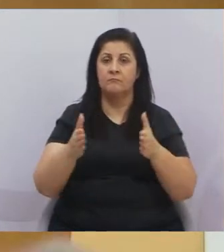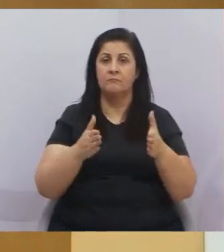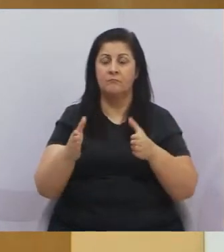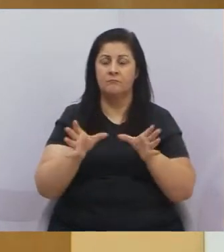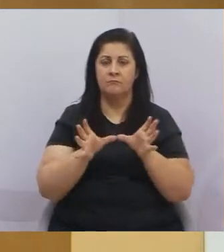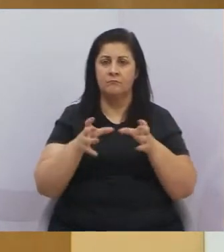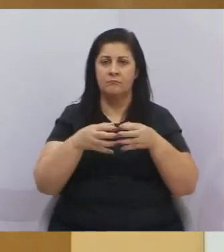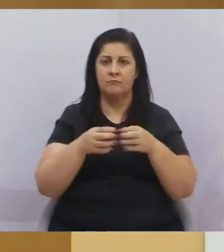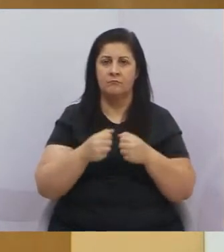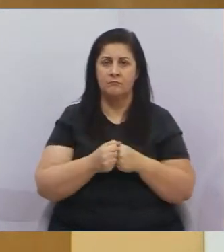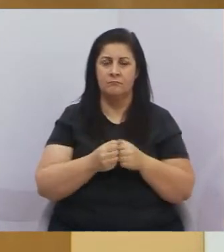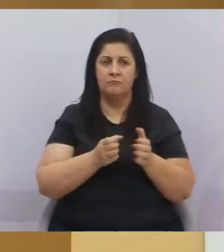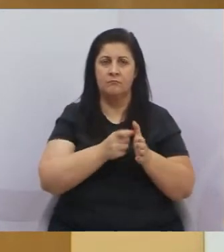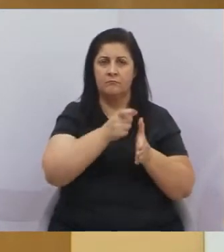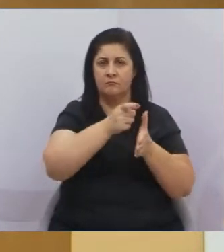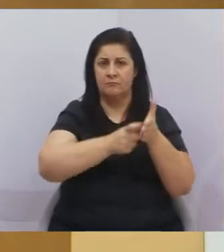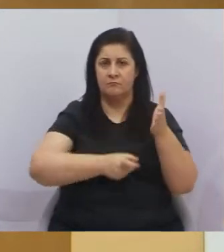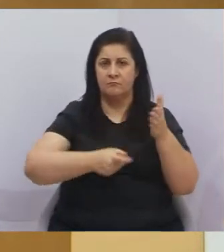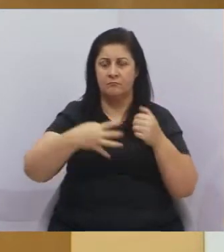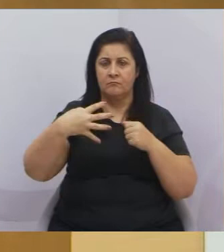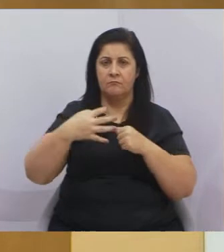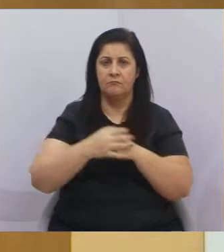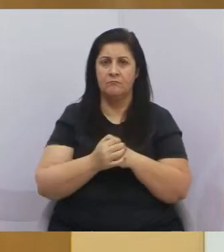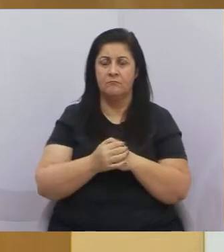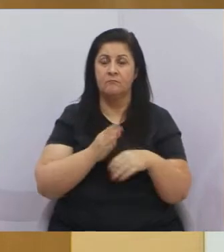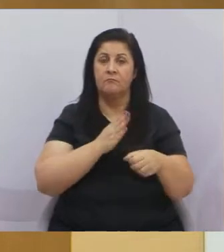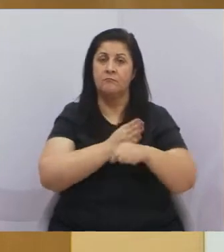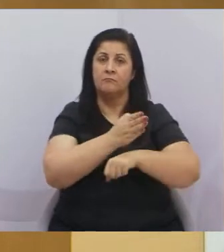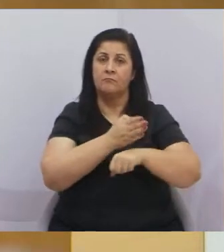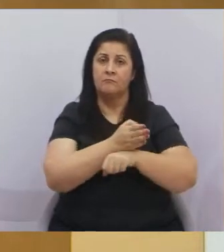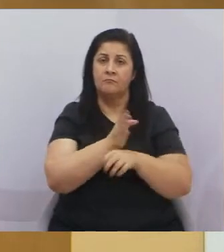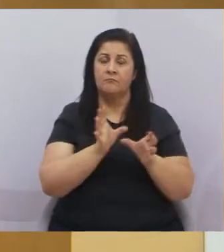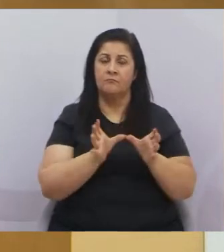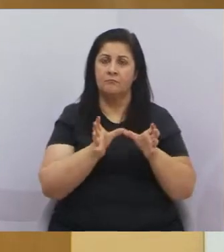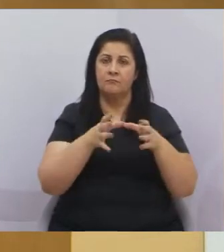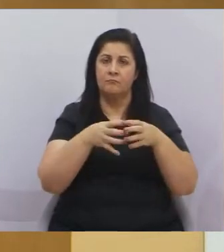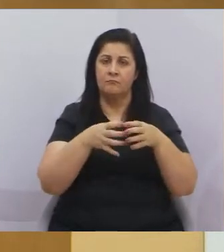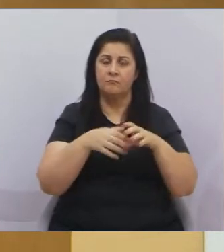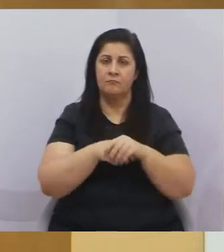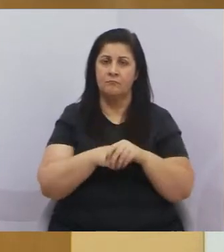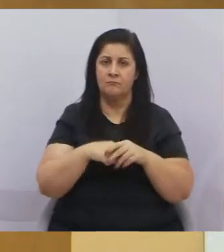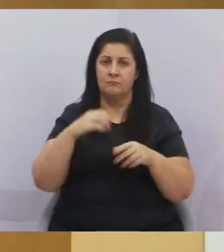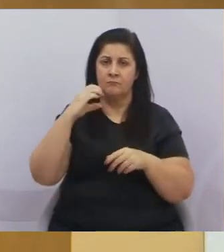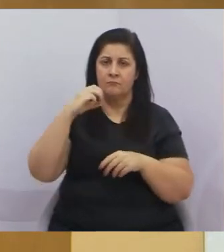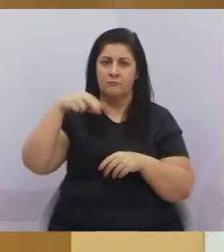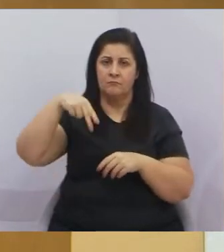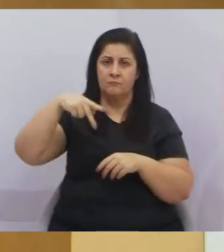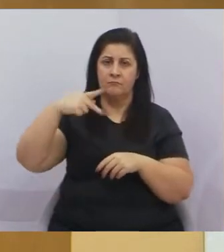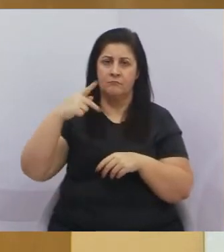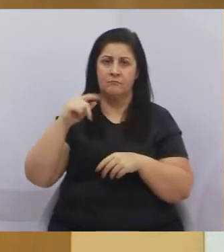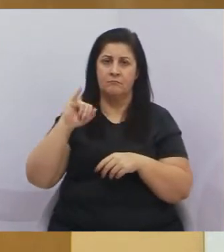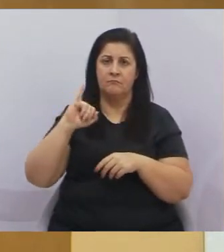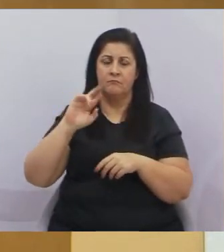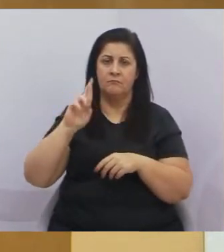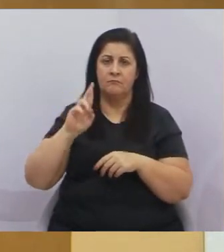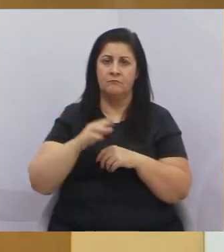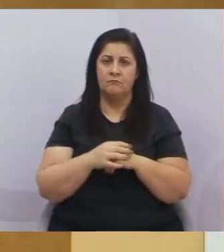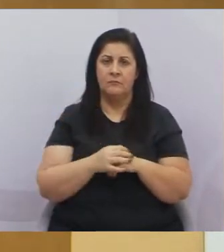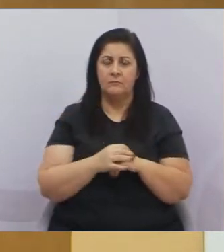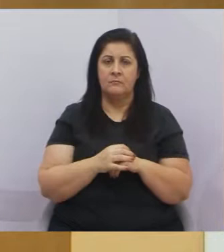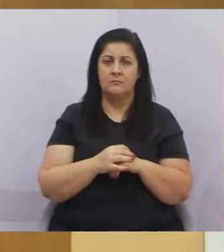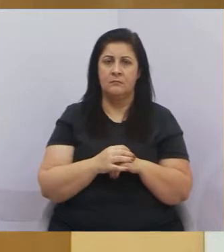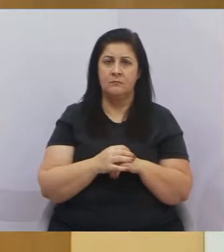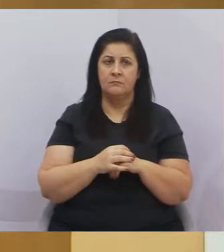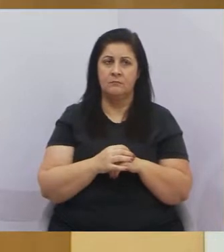Artigo 4º. Integrará a estrutura do Conselho Municipal da Promoção da Igualdade Racial, CMPIR, membros titulares